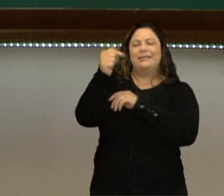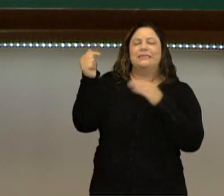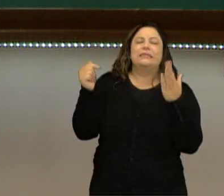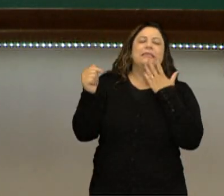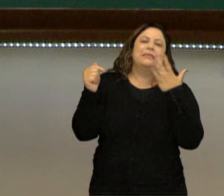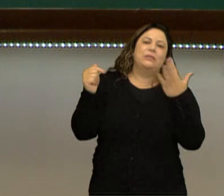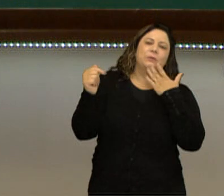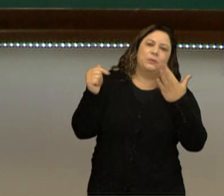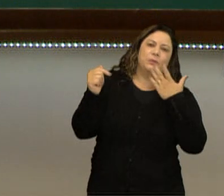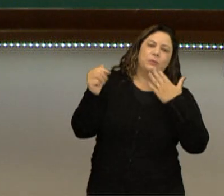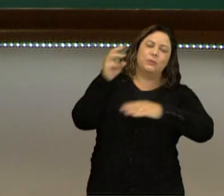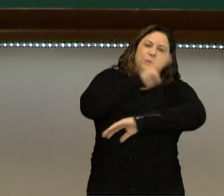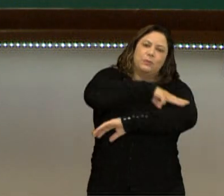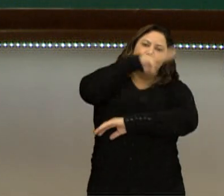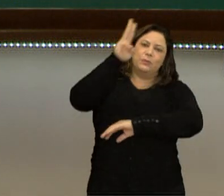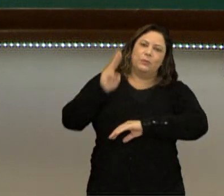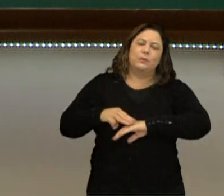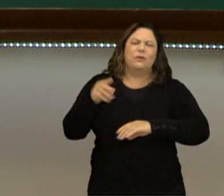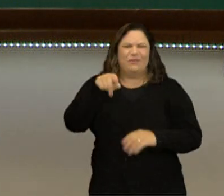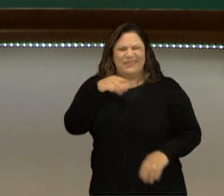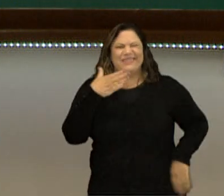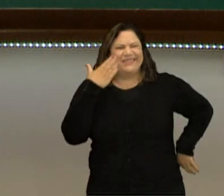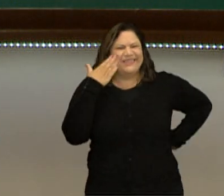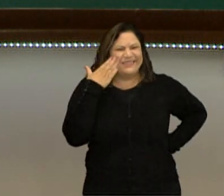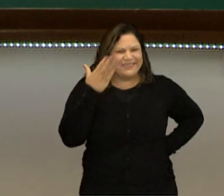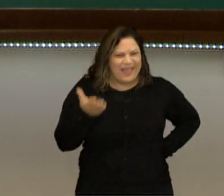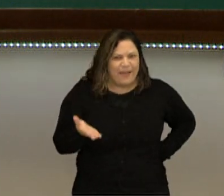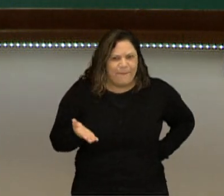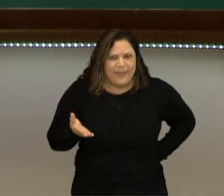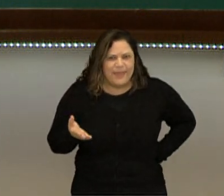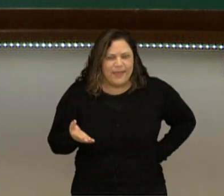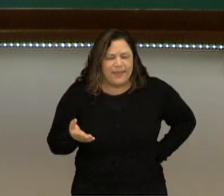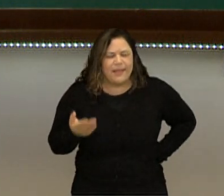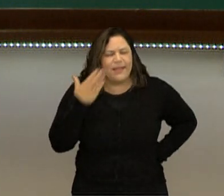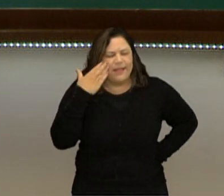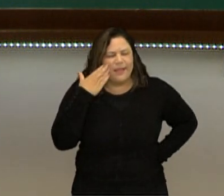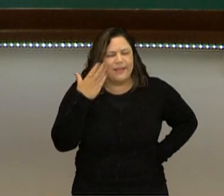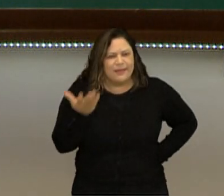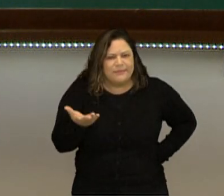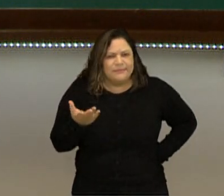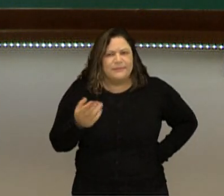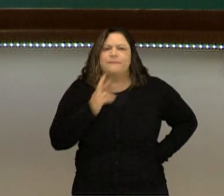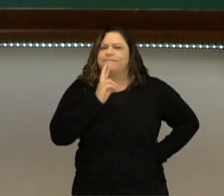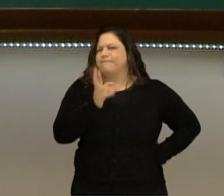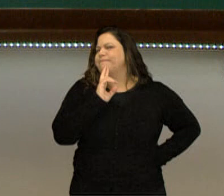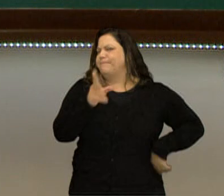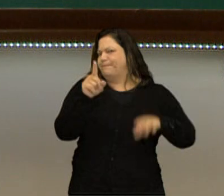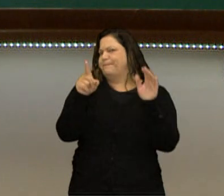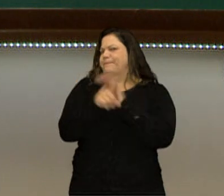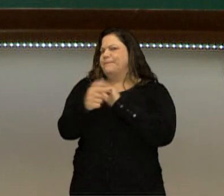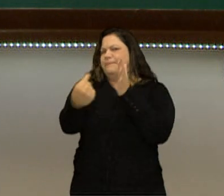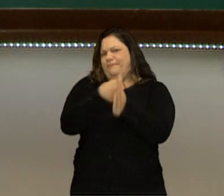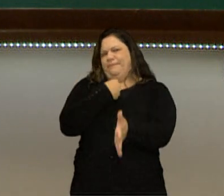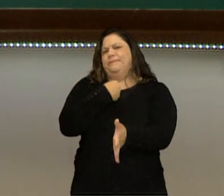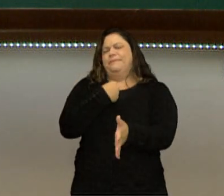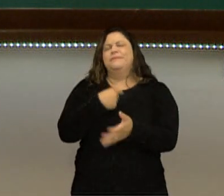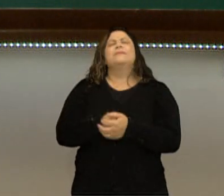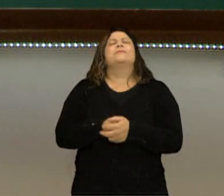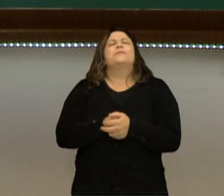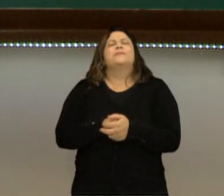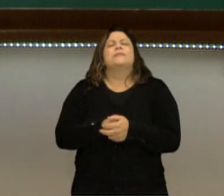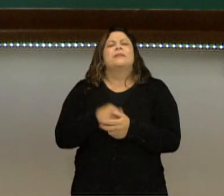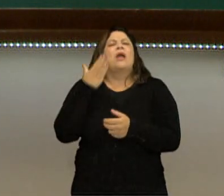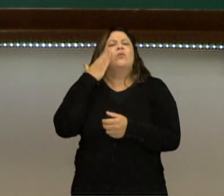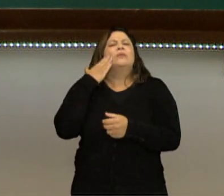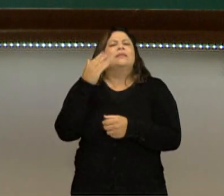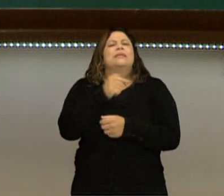compõem o arco-íris. Professor, você sabe? Eu vou responder. Imagine que você me faça essa pergunta para mim, né? Professor, você sabe